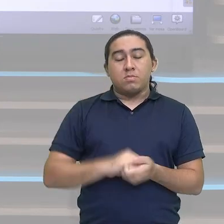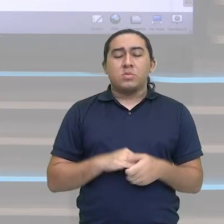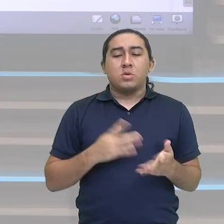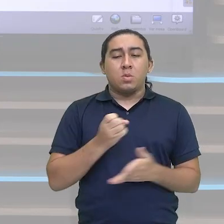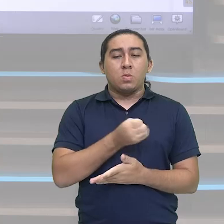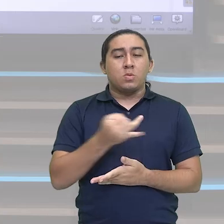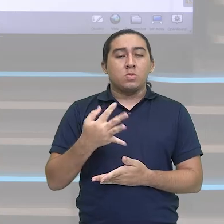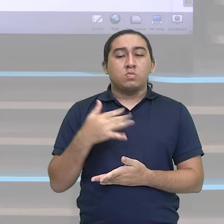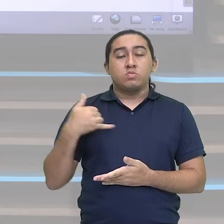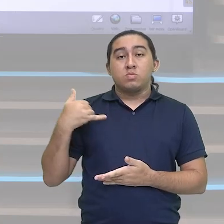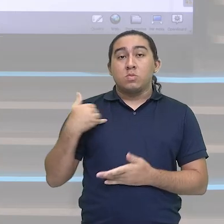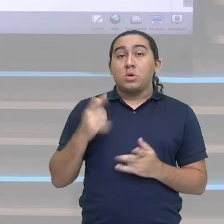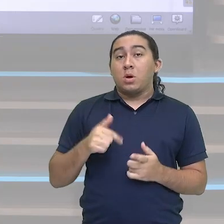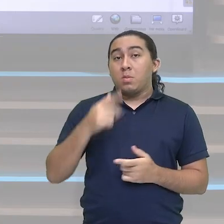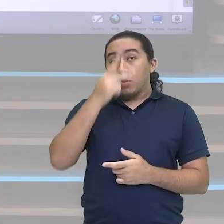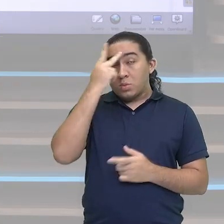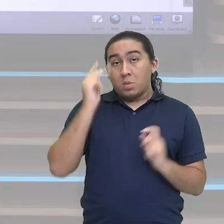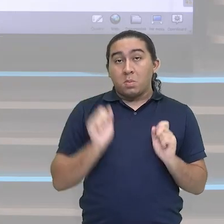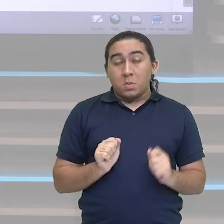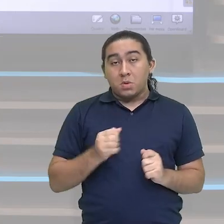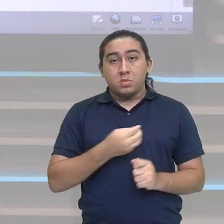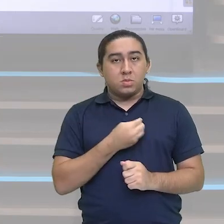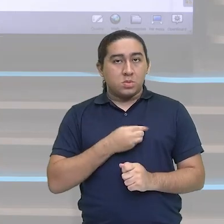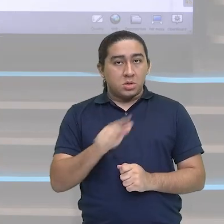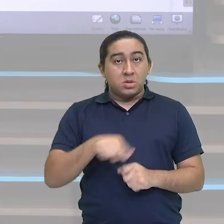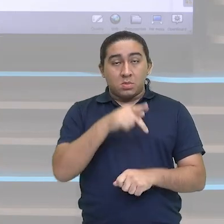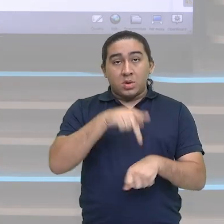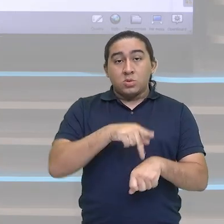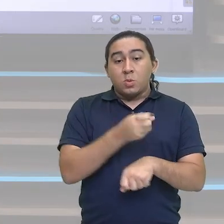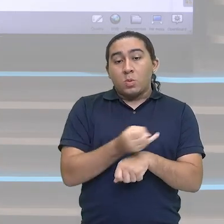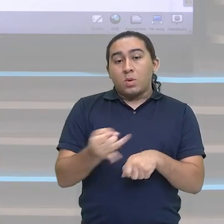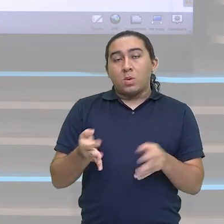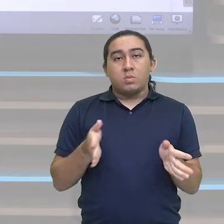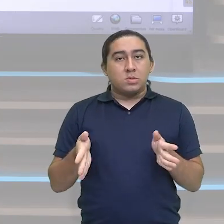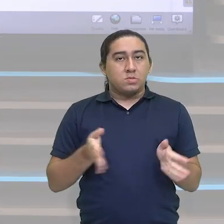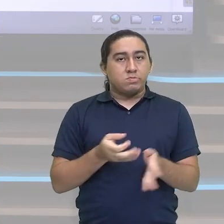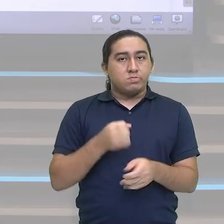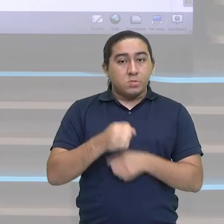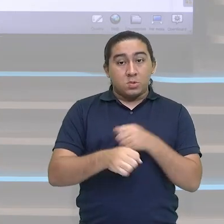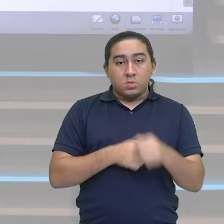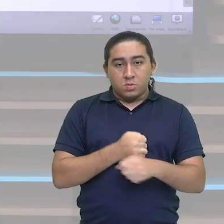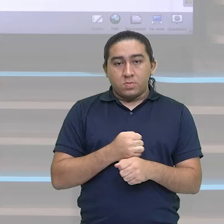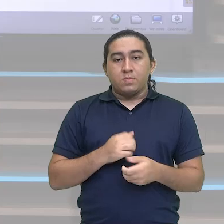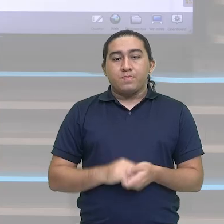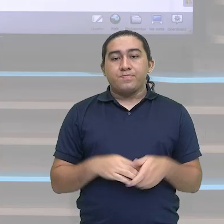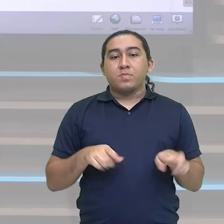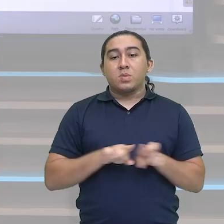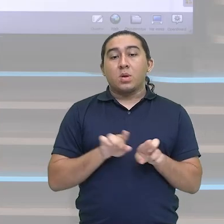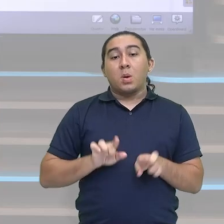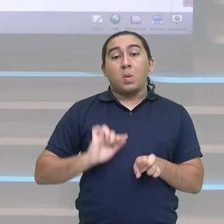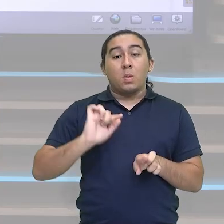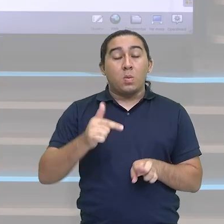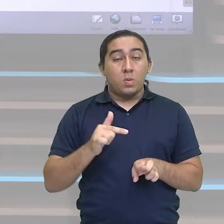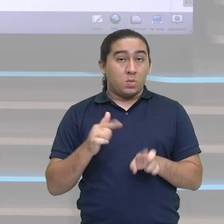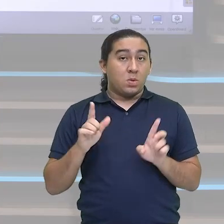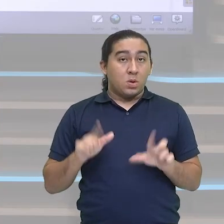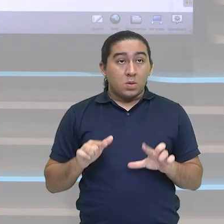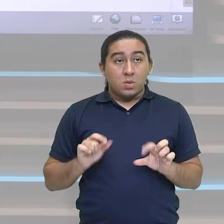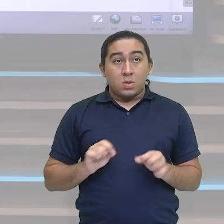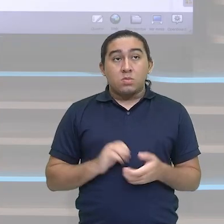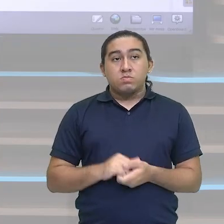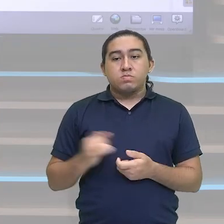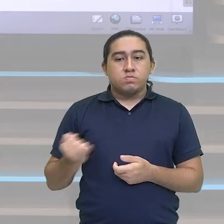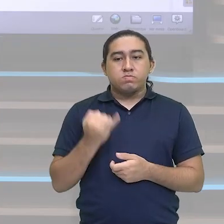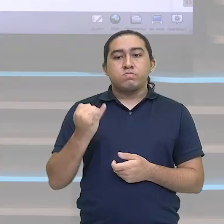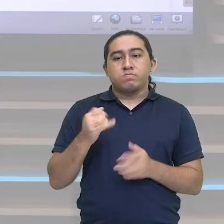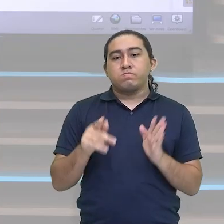aquela pessoa pode viver naquele país, né? Outro fator, a questão do acesso à educação, também é muito importante. E acesso à